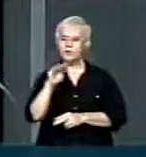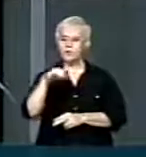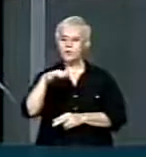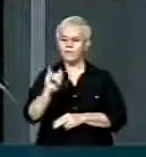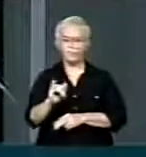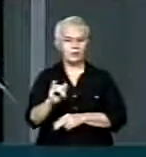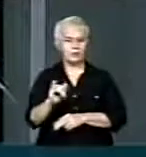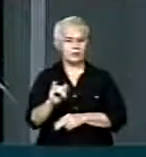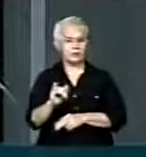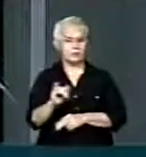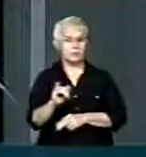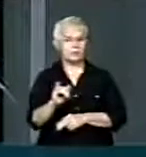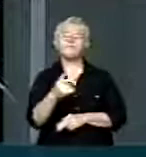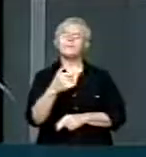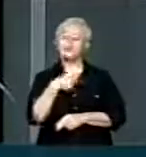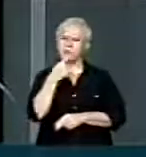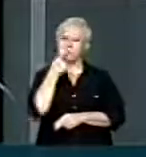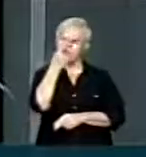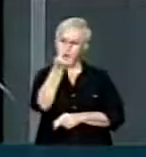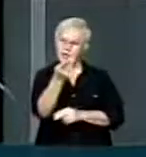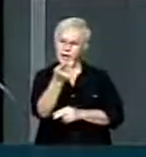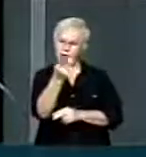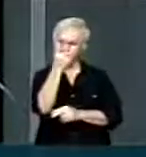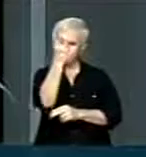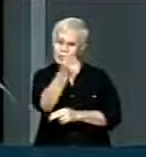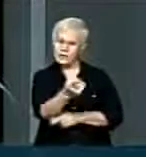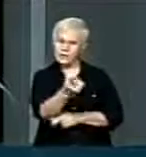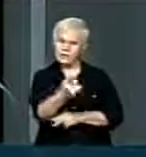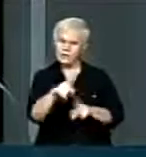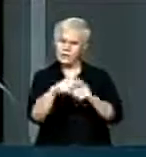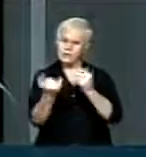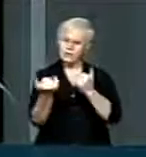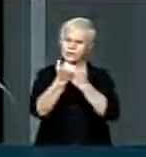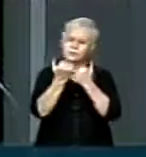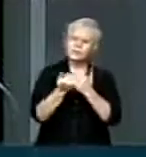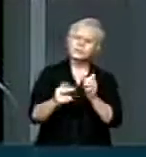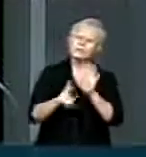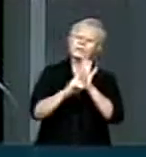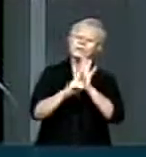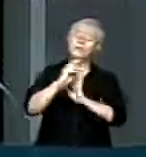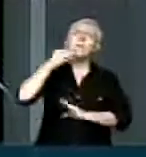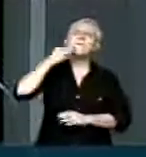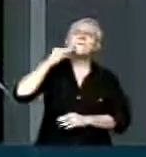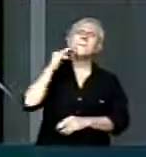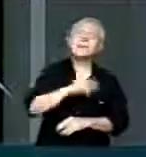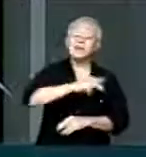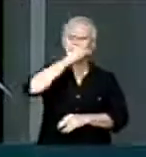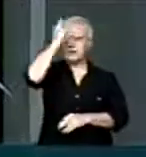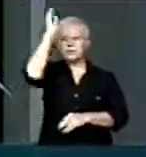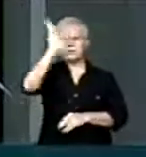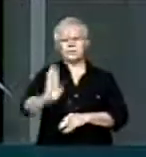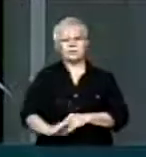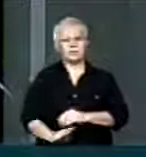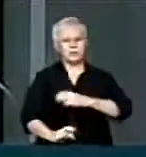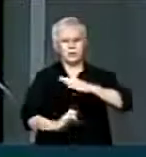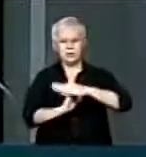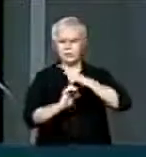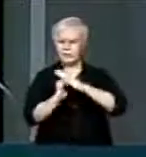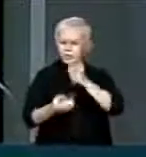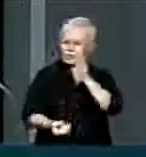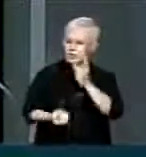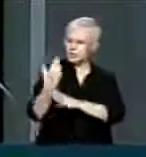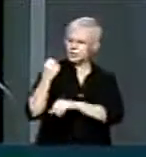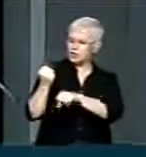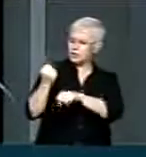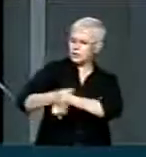Com ele, eu sei que estou me dirigindo a milhares de brasileiros que estão com o grito entalado, empresários que geram empregos, mas